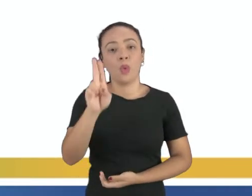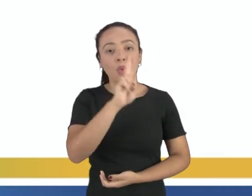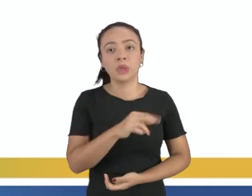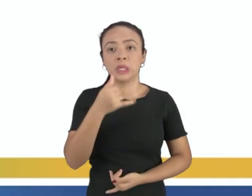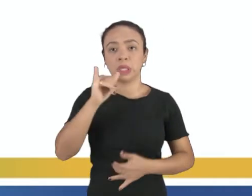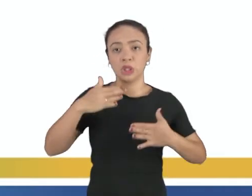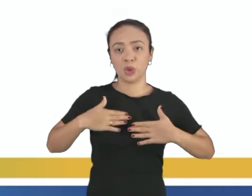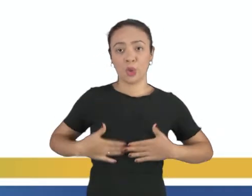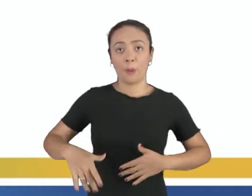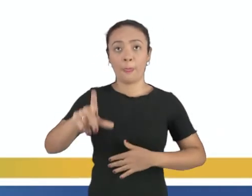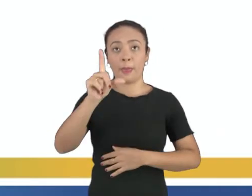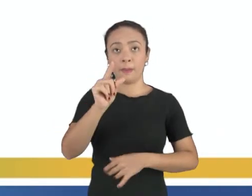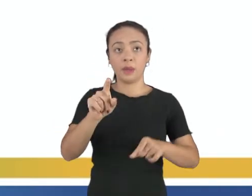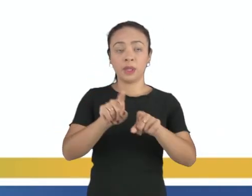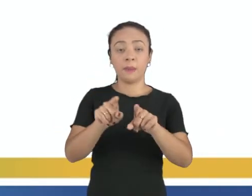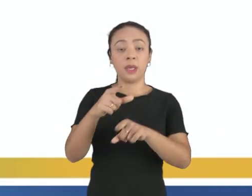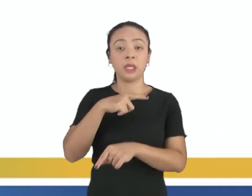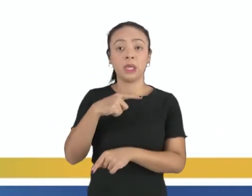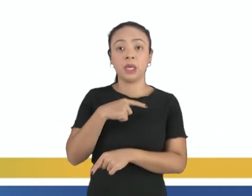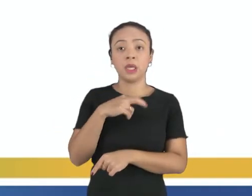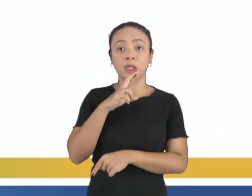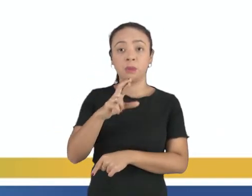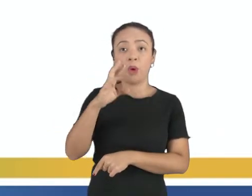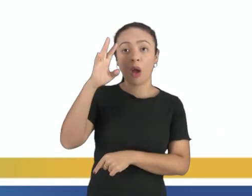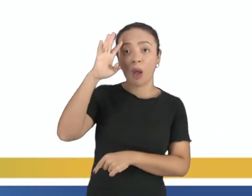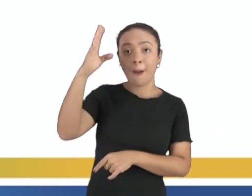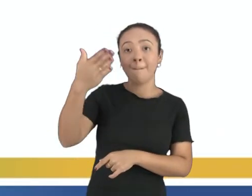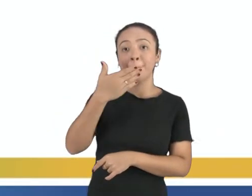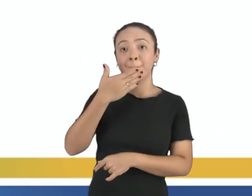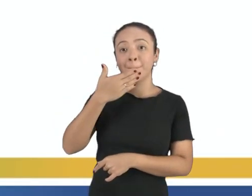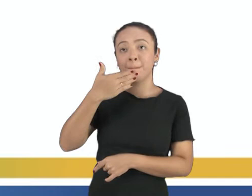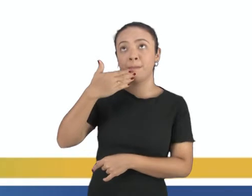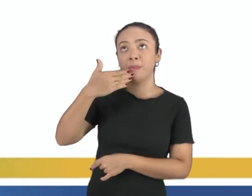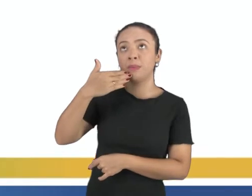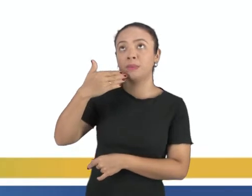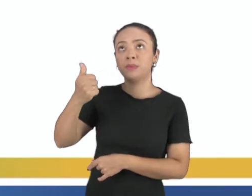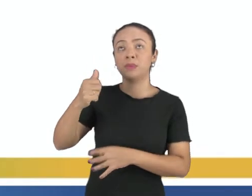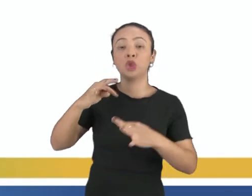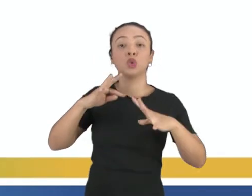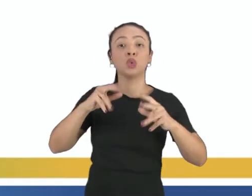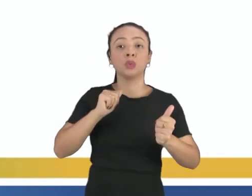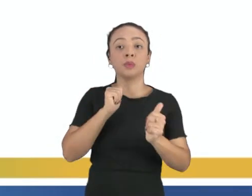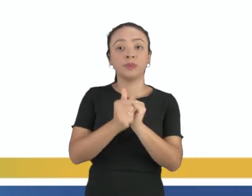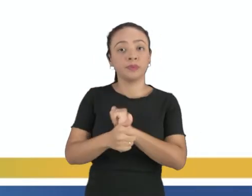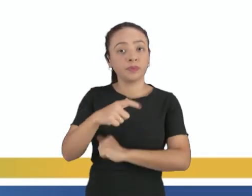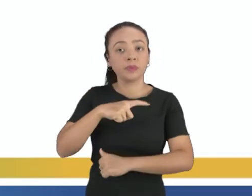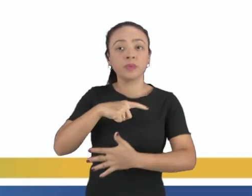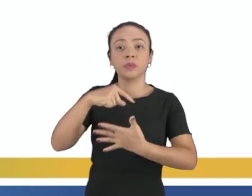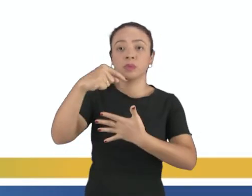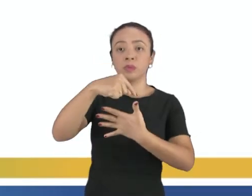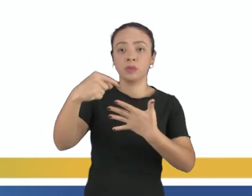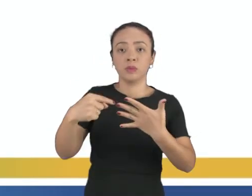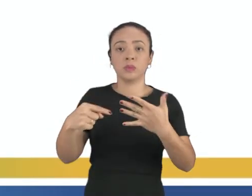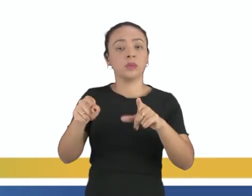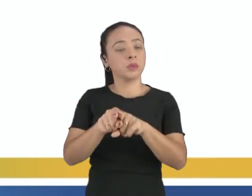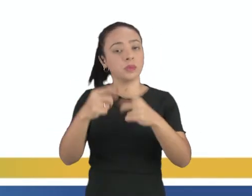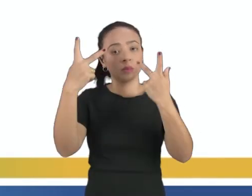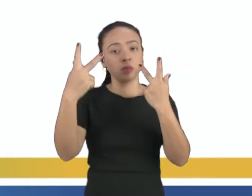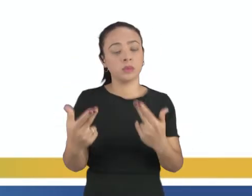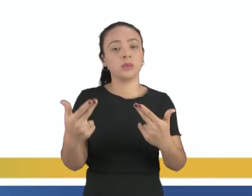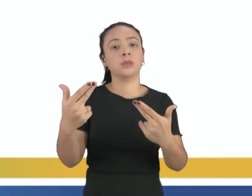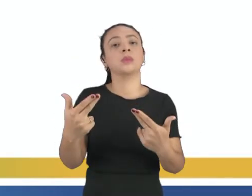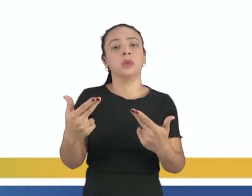menos energia e obtendo melhores resultados. Todos os esportes têm seus fundamentos, e com o futsal